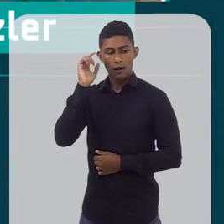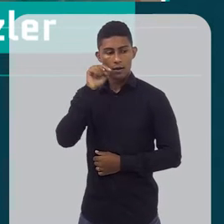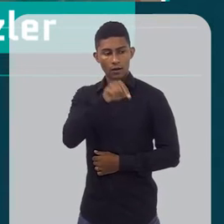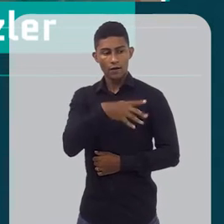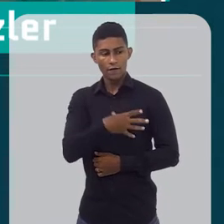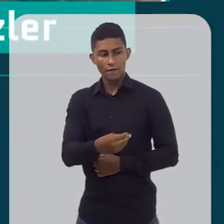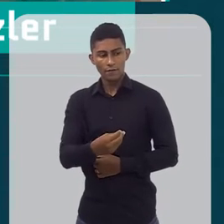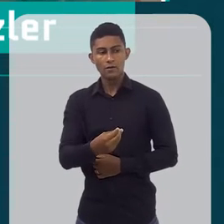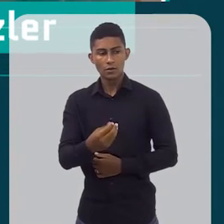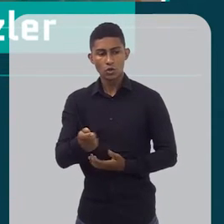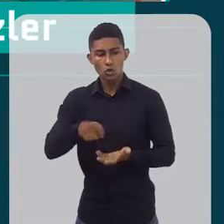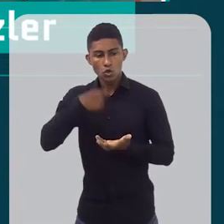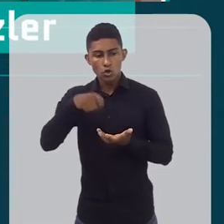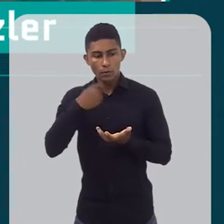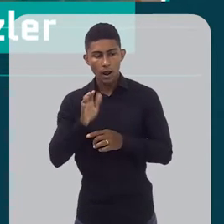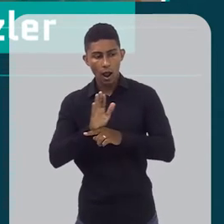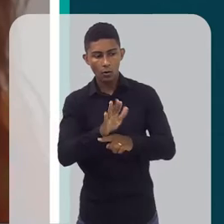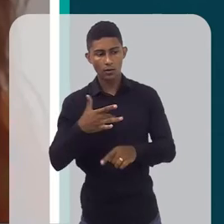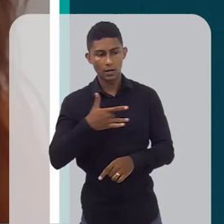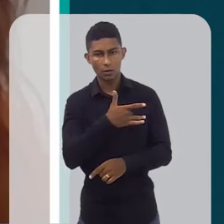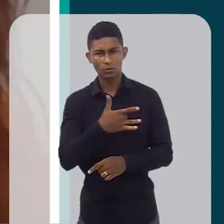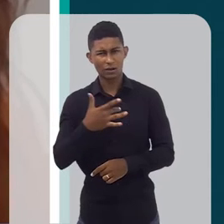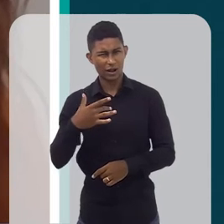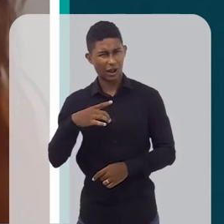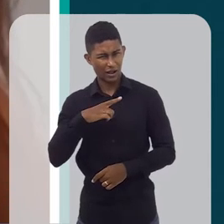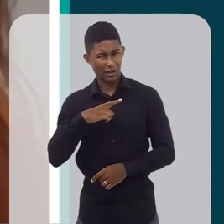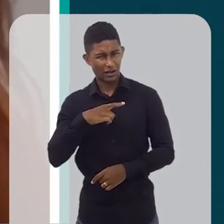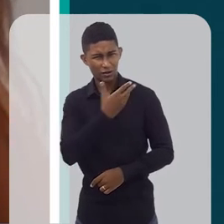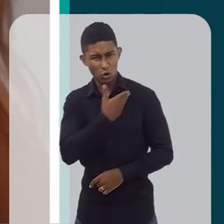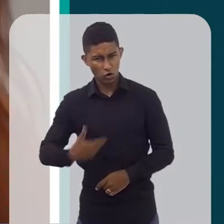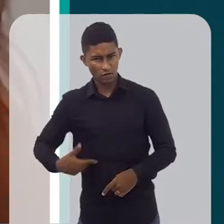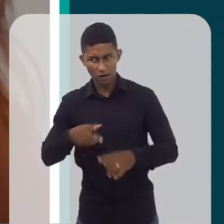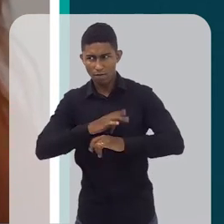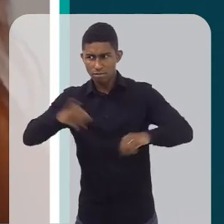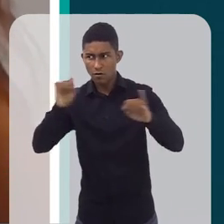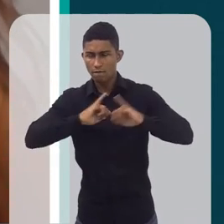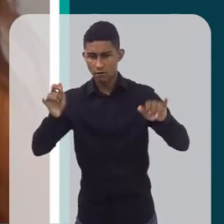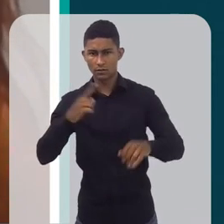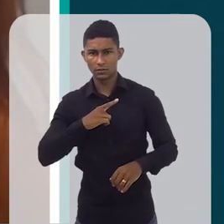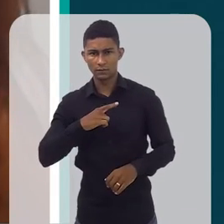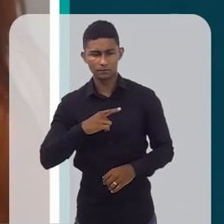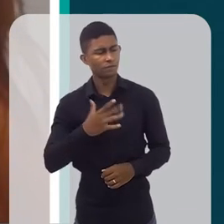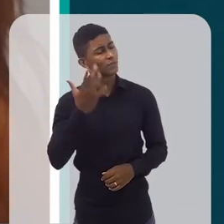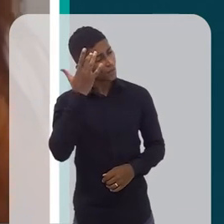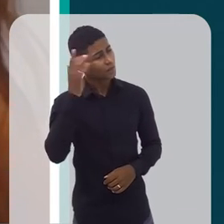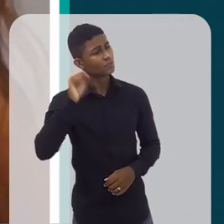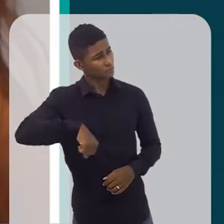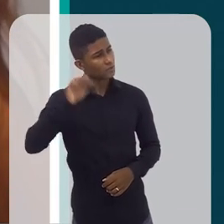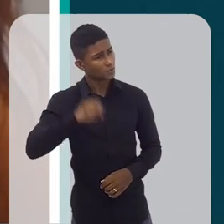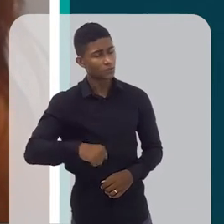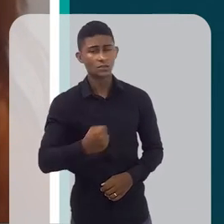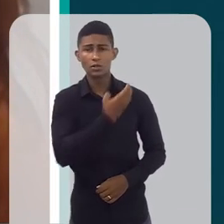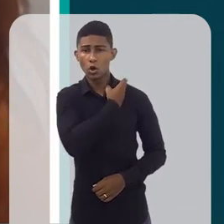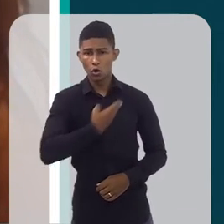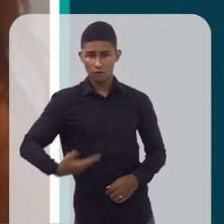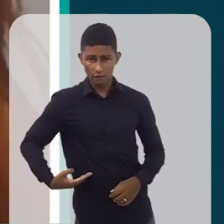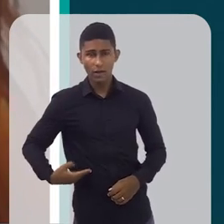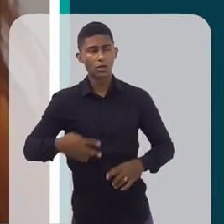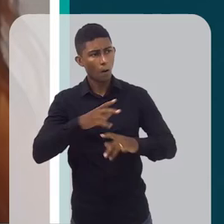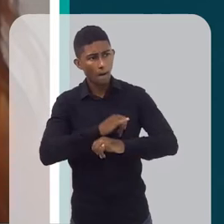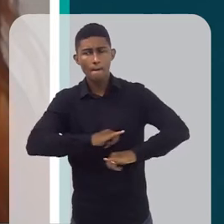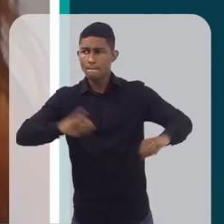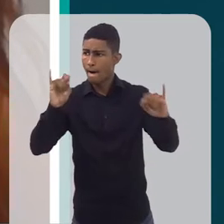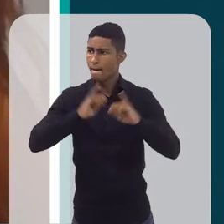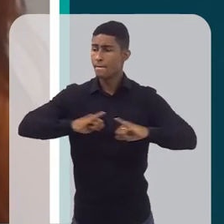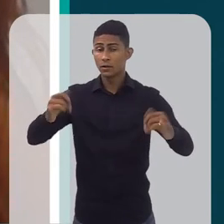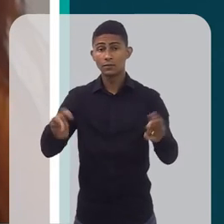proporcionar uma alimentação mais saudável para os seus filhos? Eu acho que sim, assim, esses encontros, né, essas divulgações.